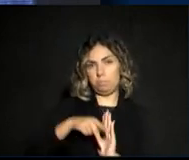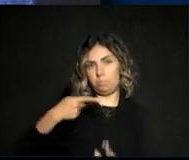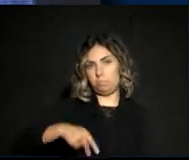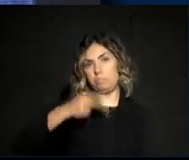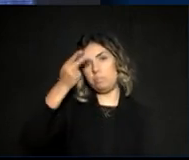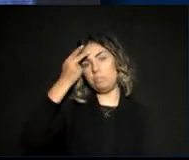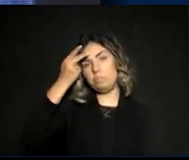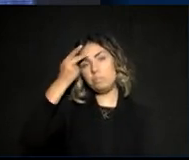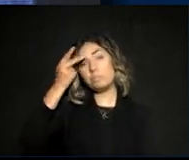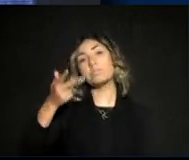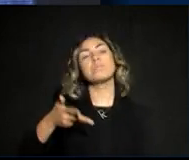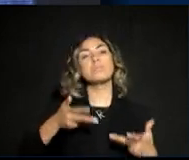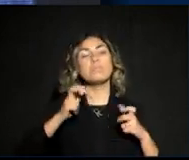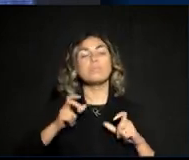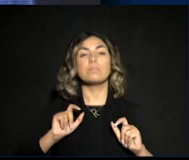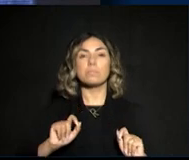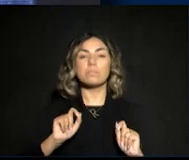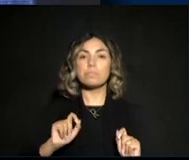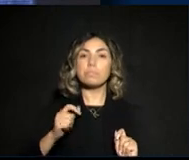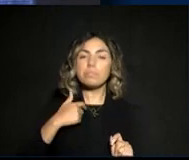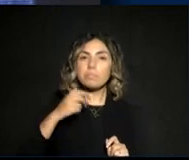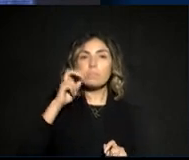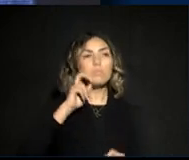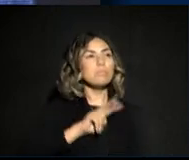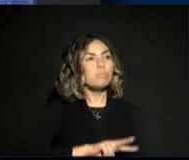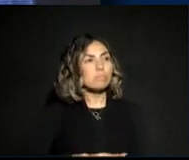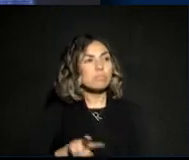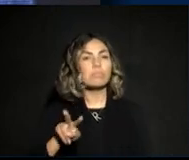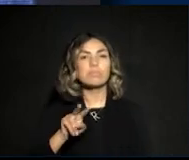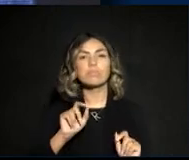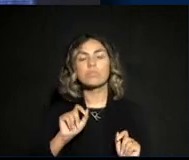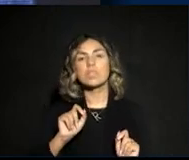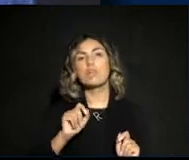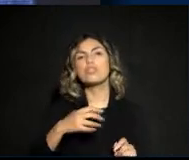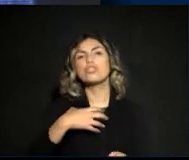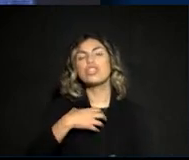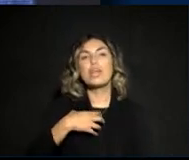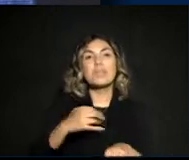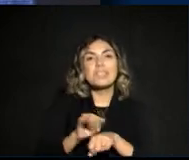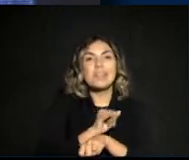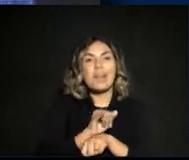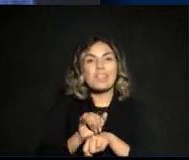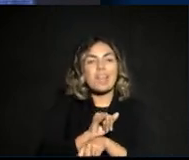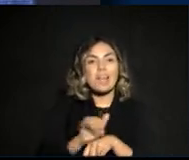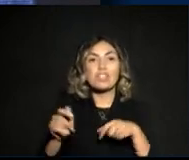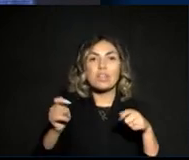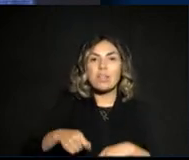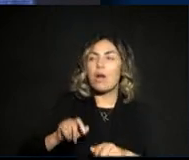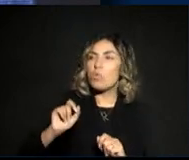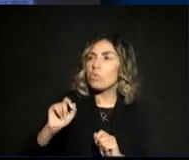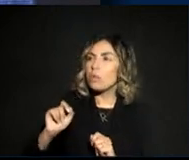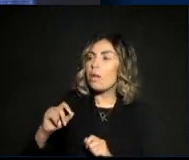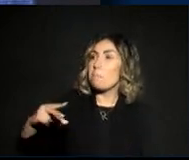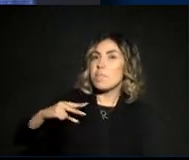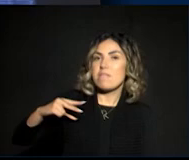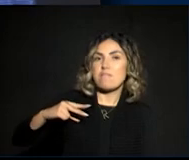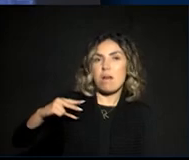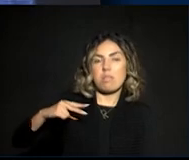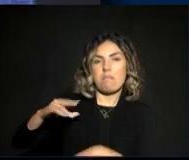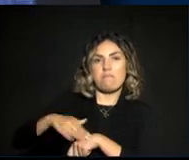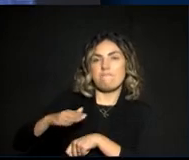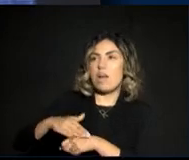a gente percebe que nós vimos uma fórmula não só a fórmula de buscar iniciativa privada para fazer as coisas